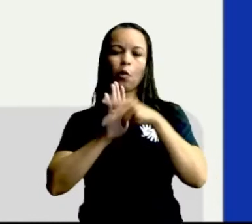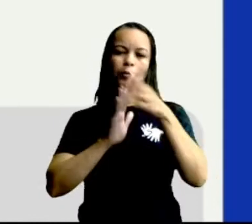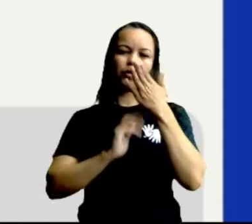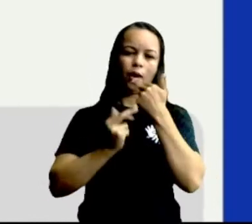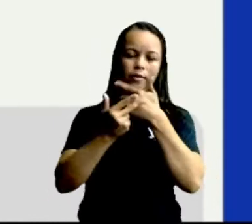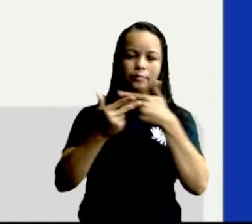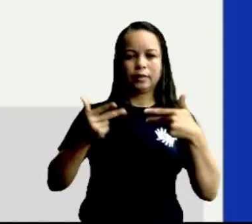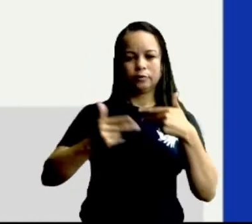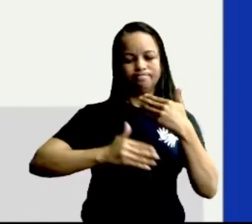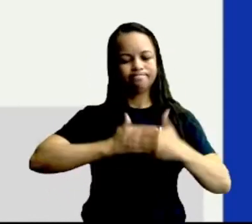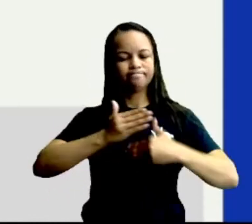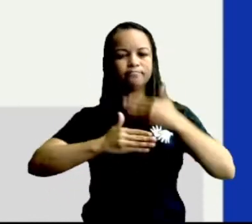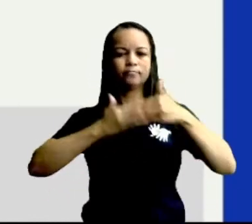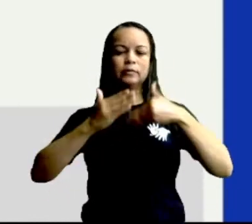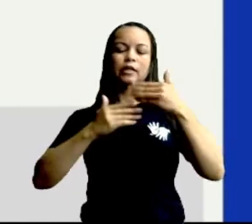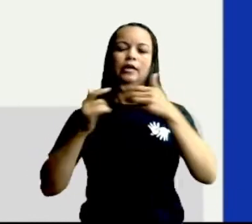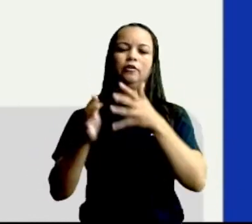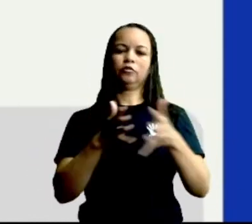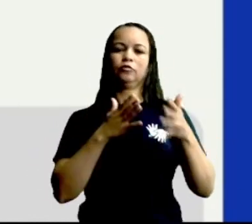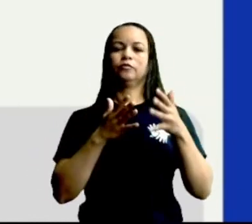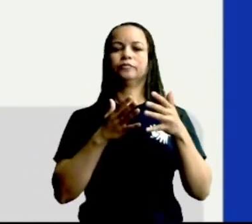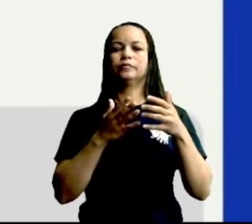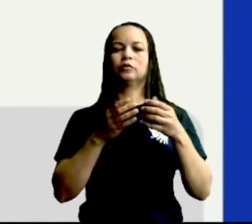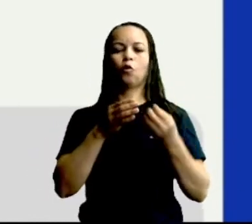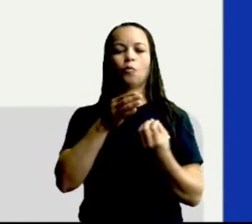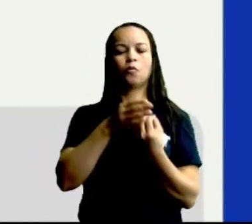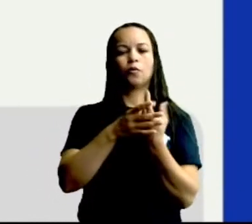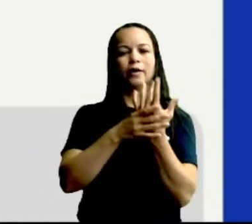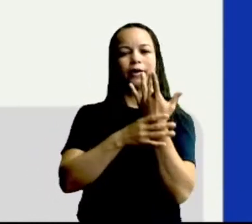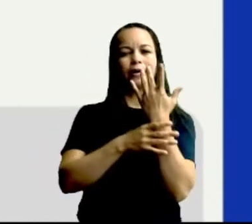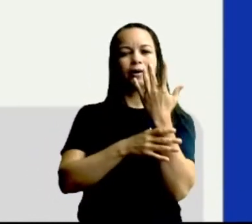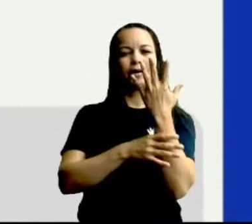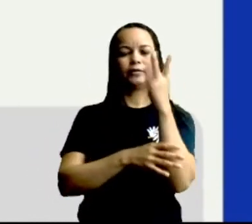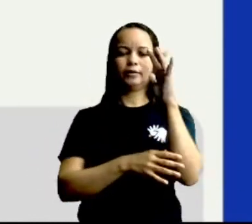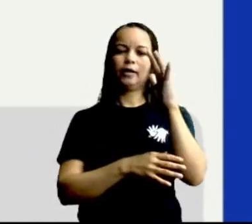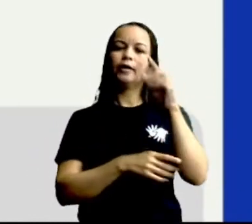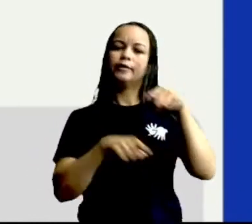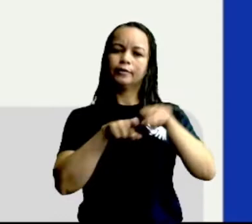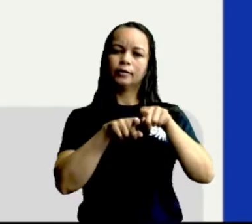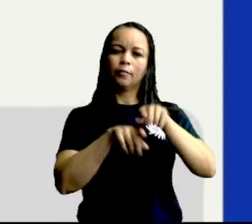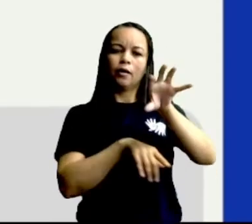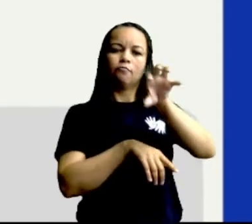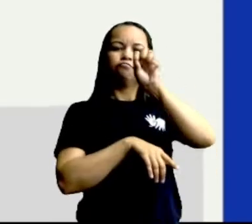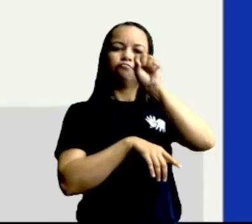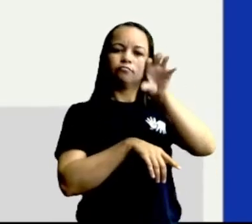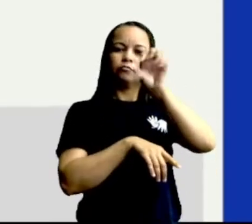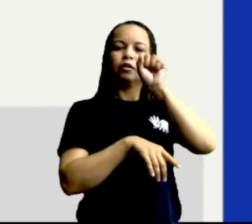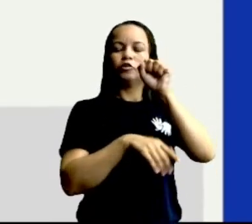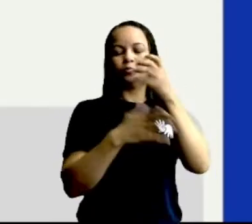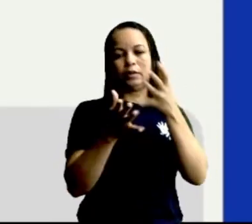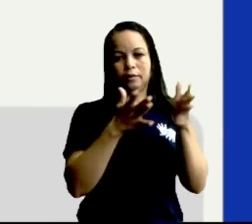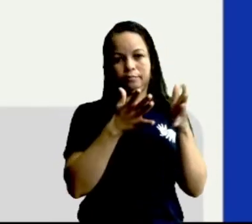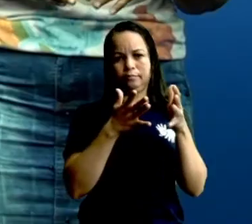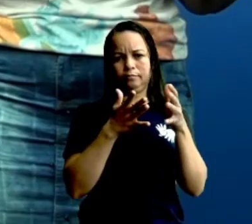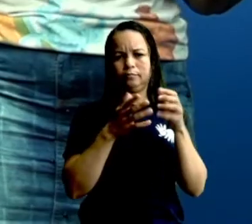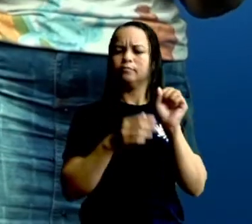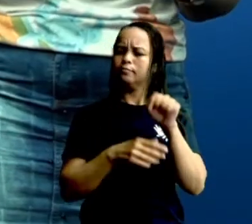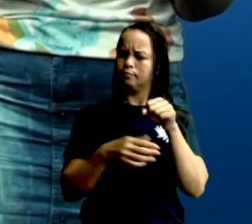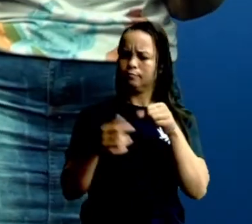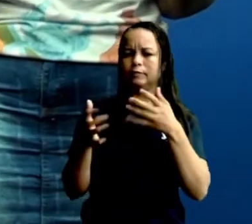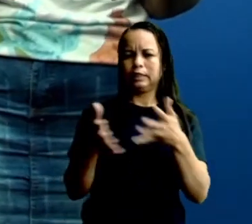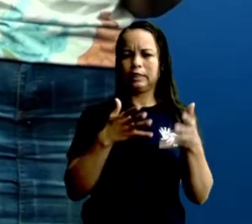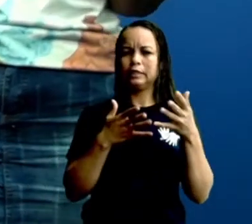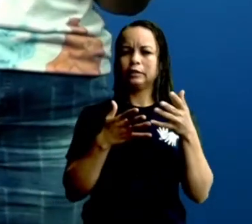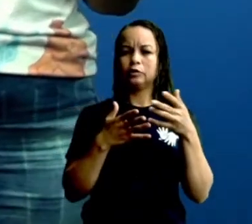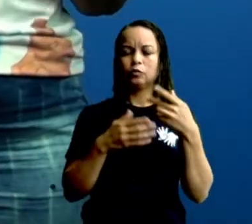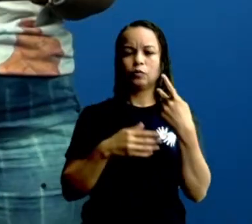alimento e realizar funções como crescer e respirar. Isso mesmo, galerinha. A planta, a gente já